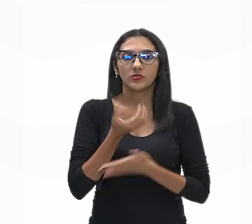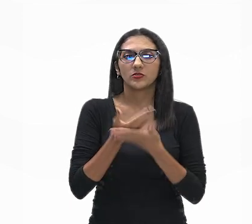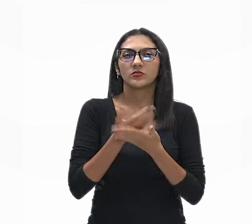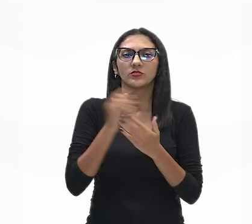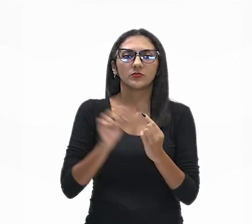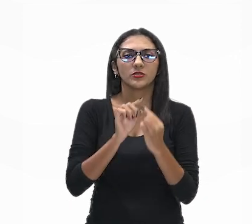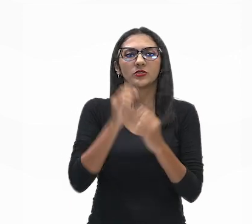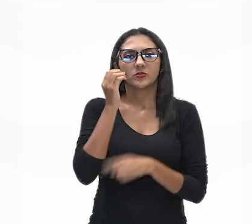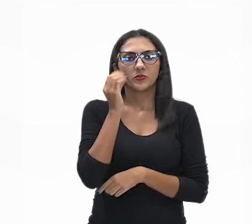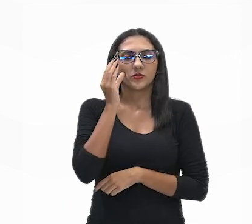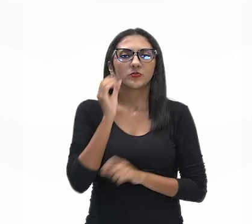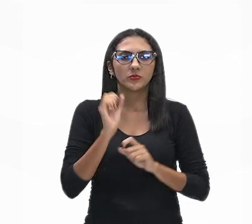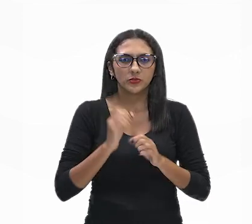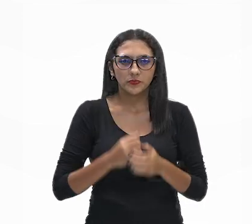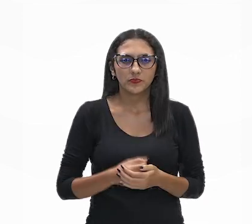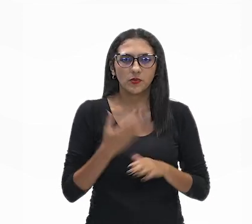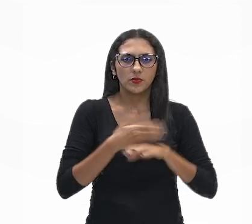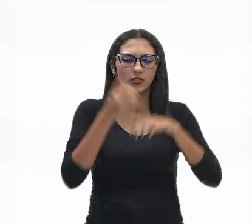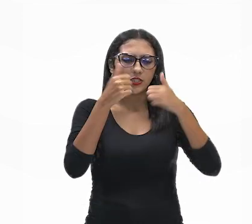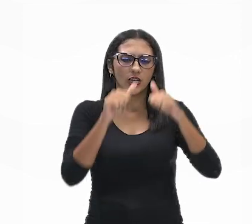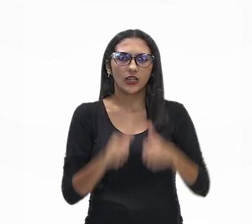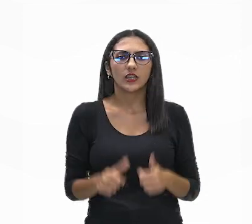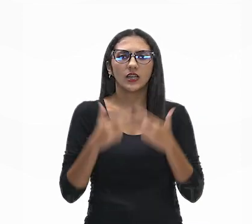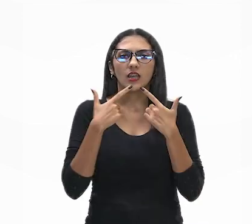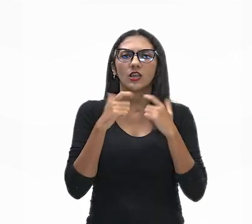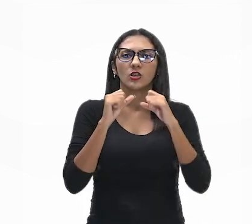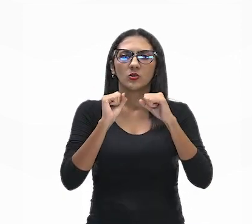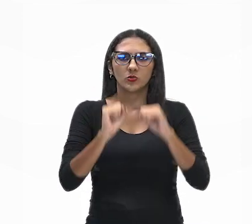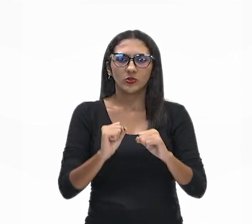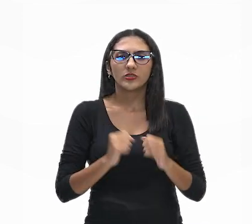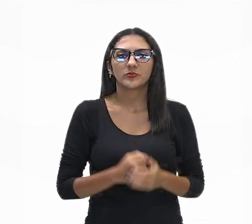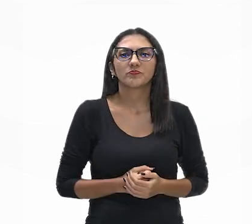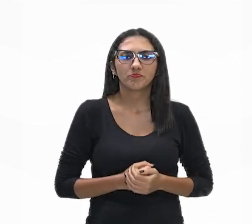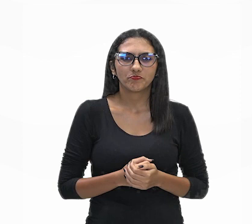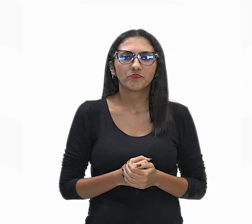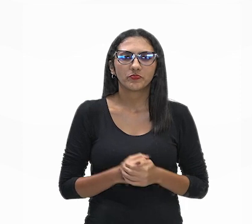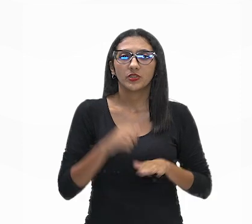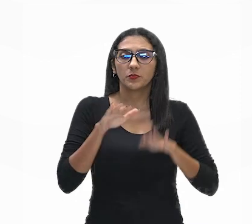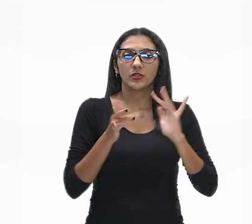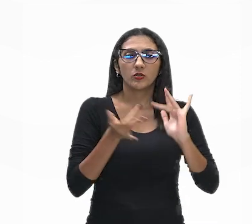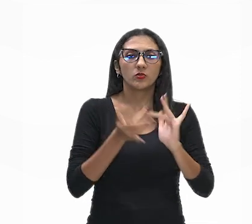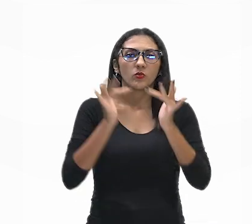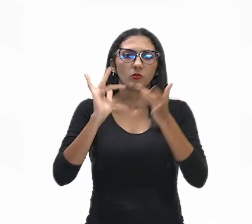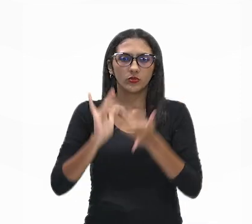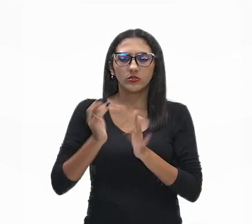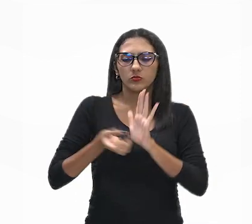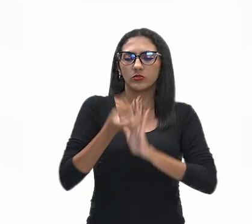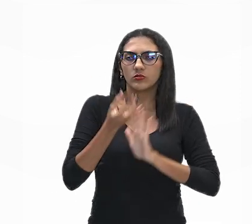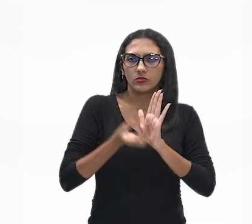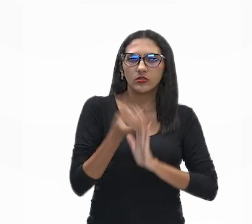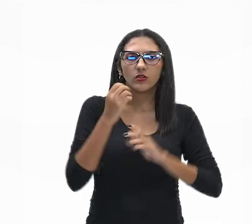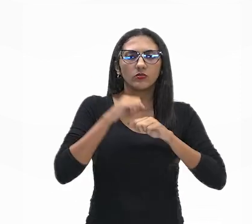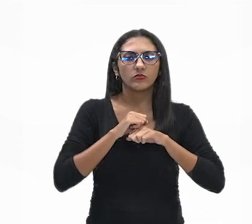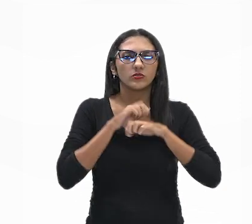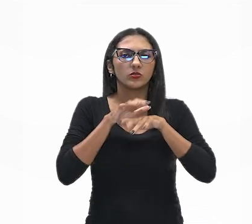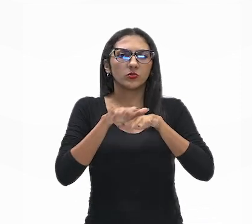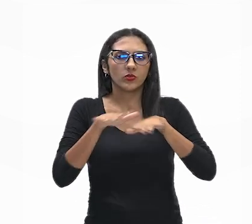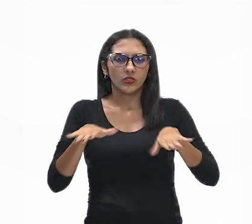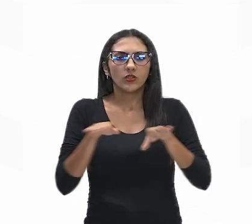nosso objeto de conhecimento são as práticas de análise linguística de modo a considerar o contexto de